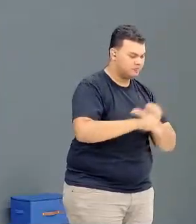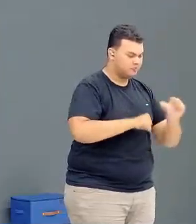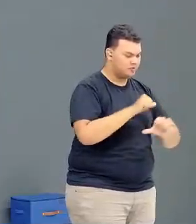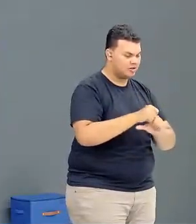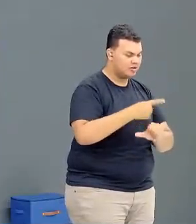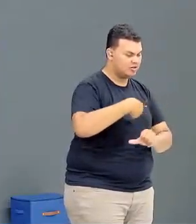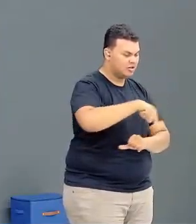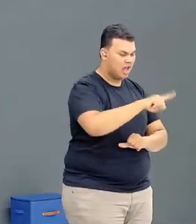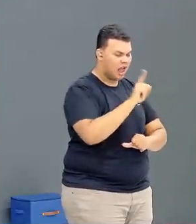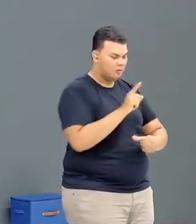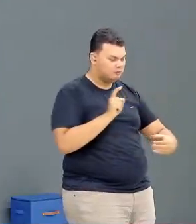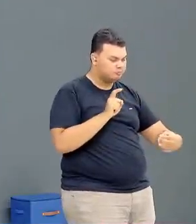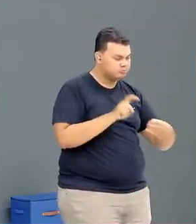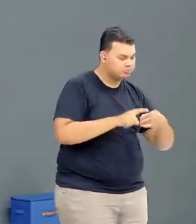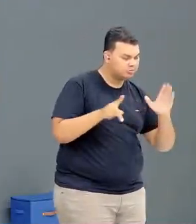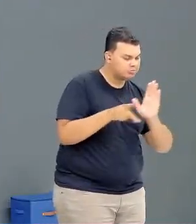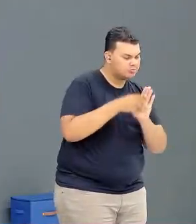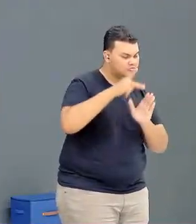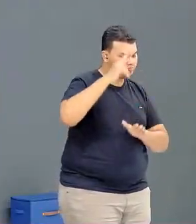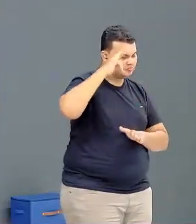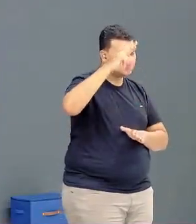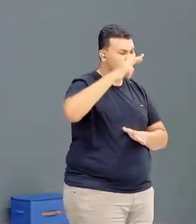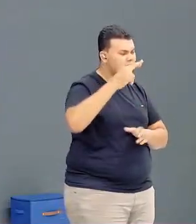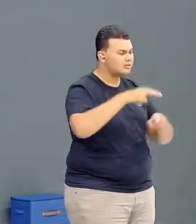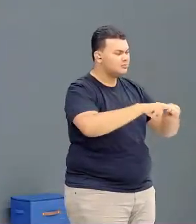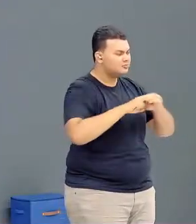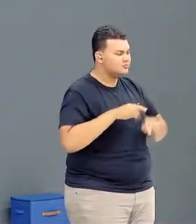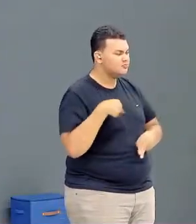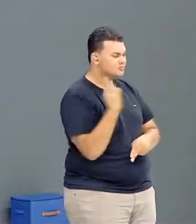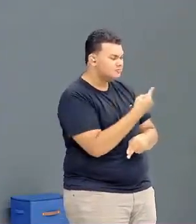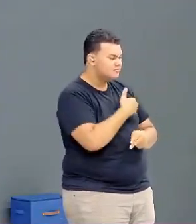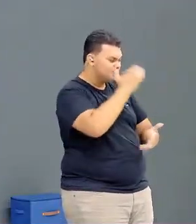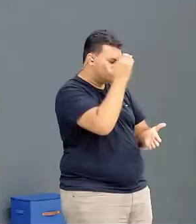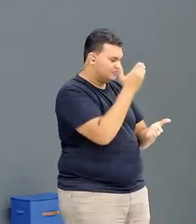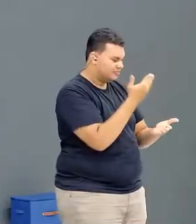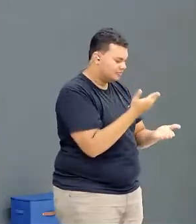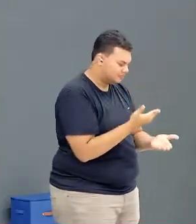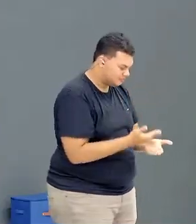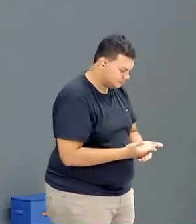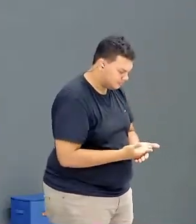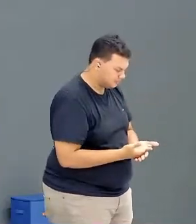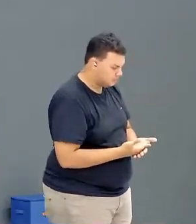Te pertencemos. É nisso que acreditamos.